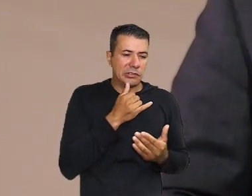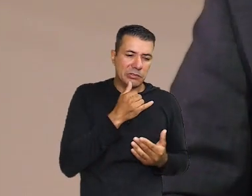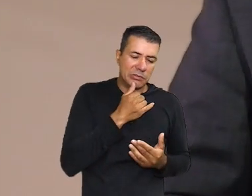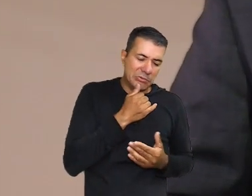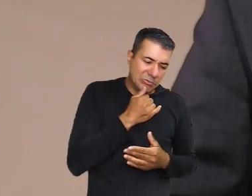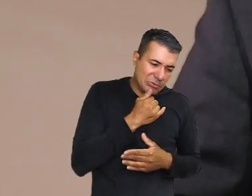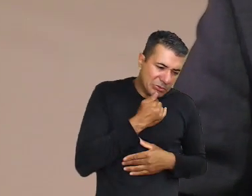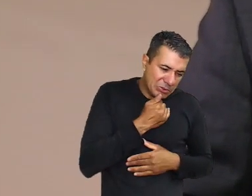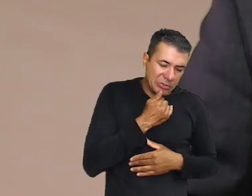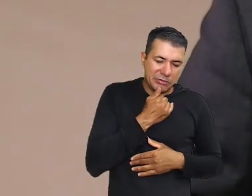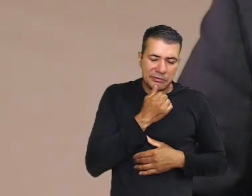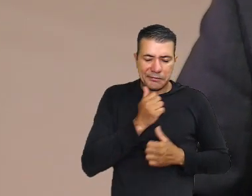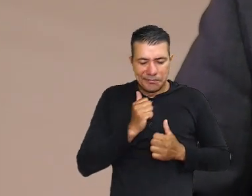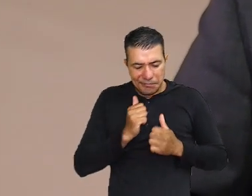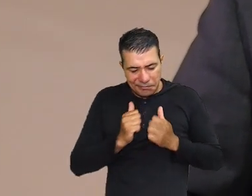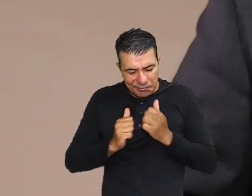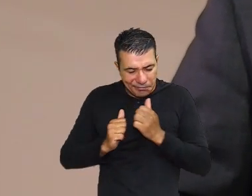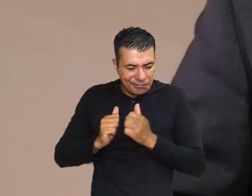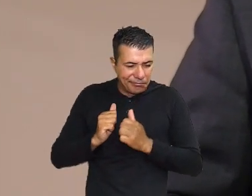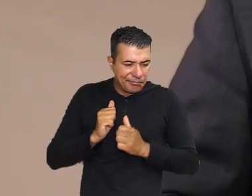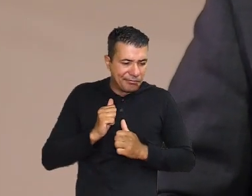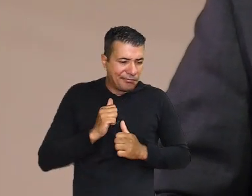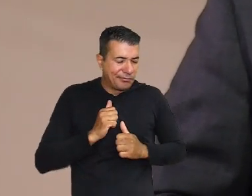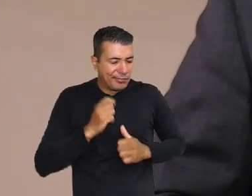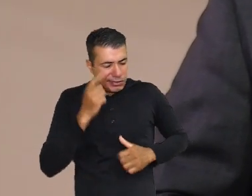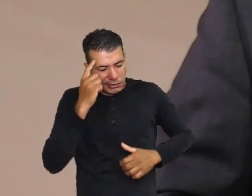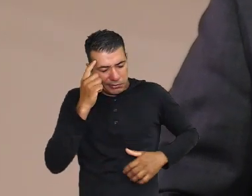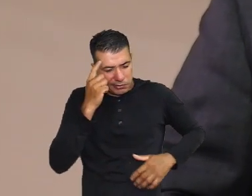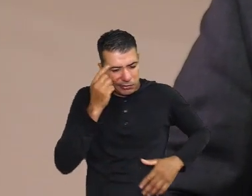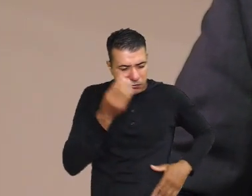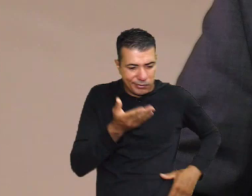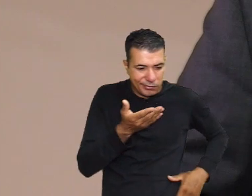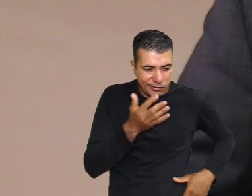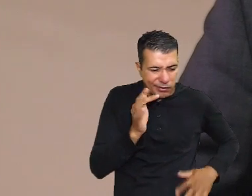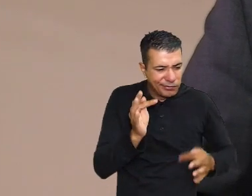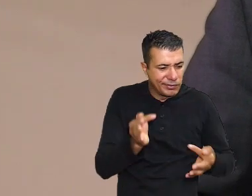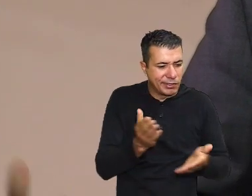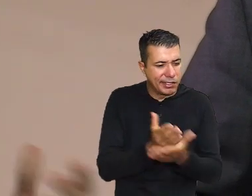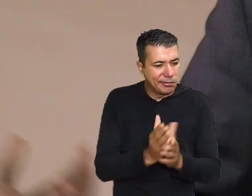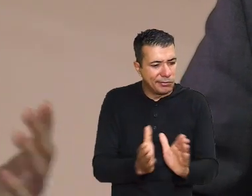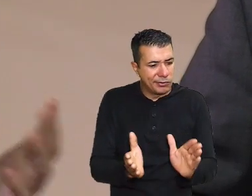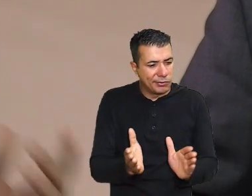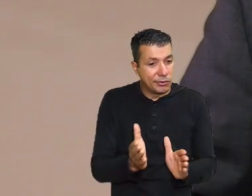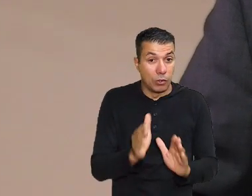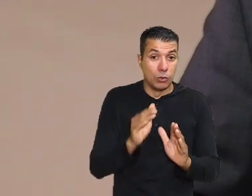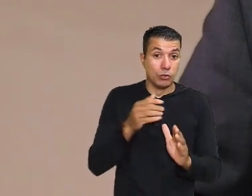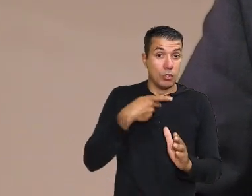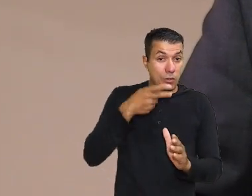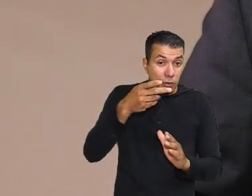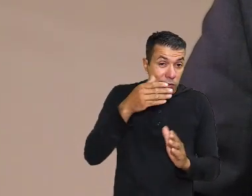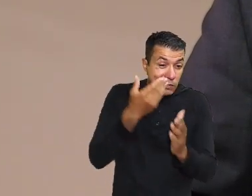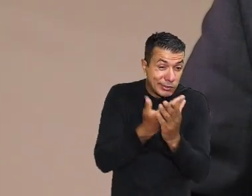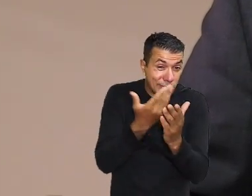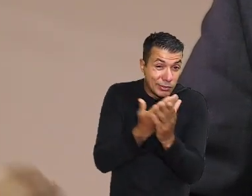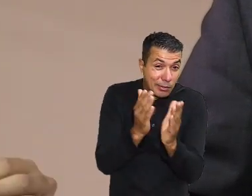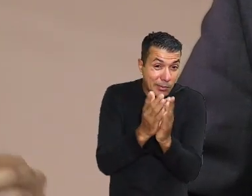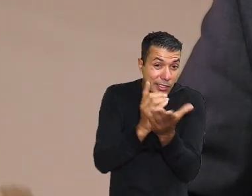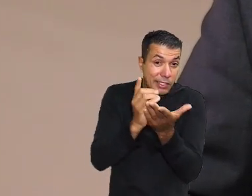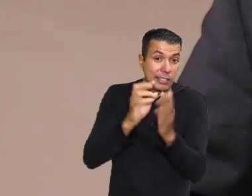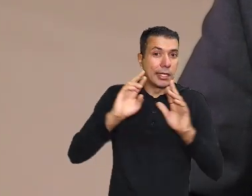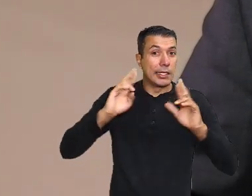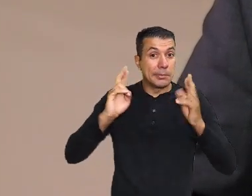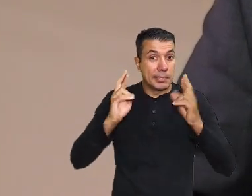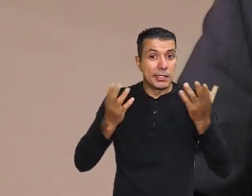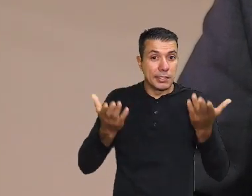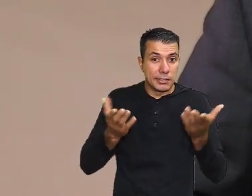ali, de certa forma, triste, fica pensando, agora é o fim de tudo? E quando nós estudamos a palavra de Deus, nós vemos assim que há